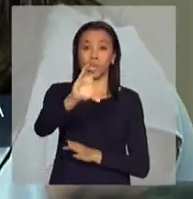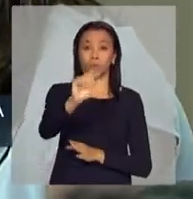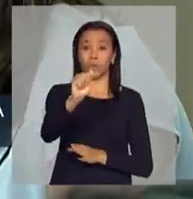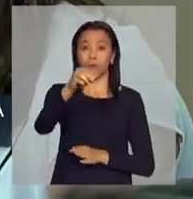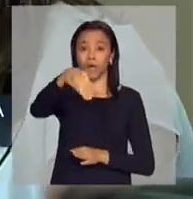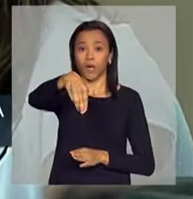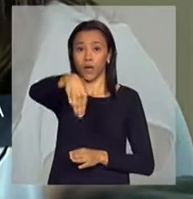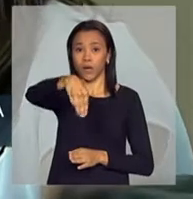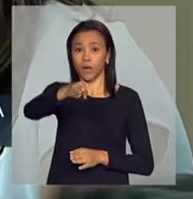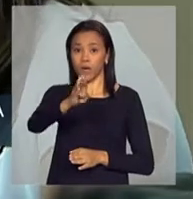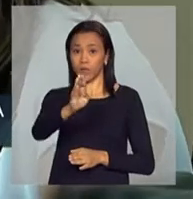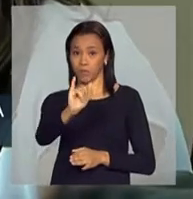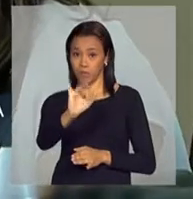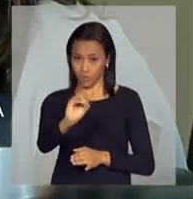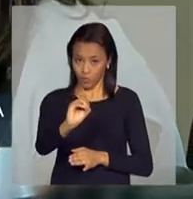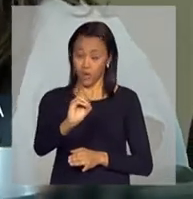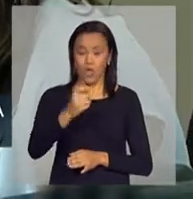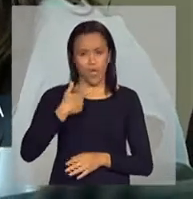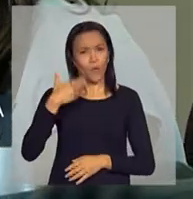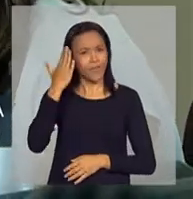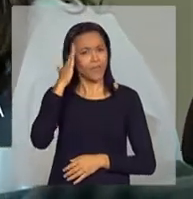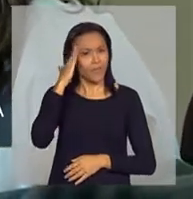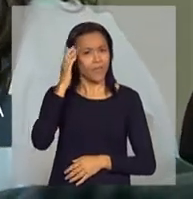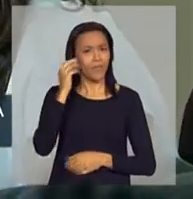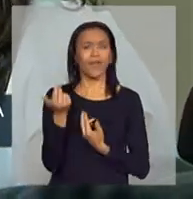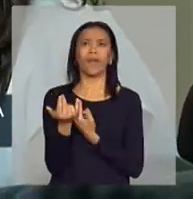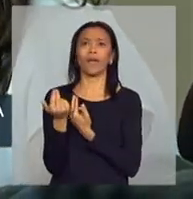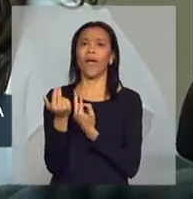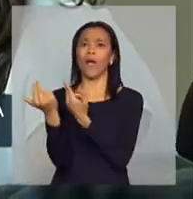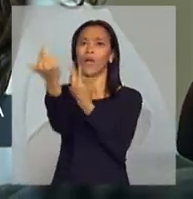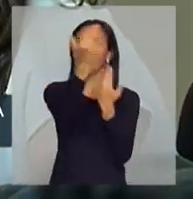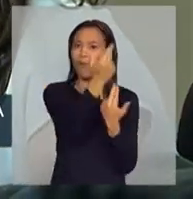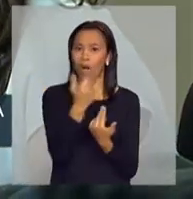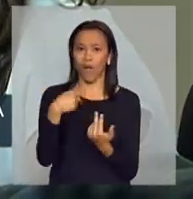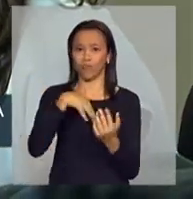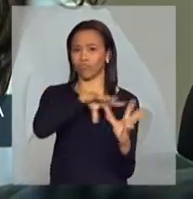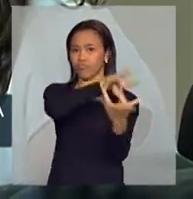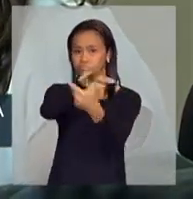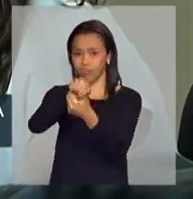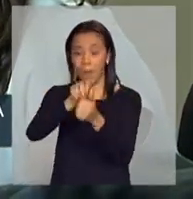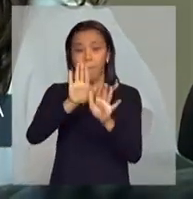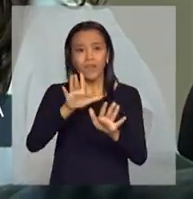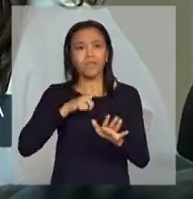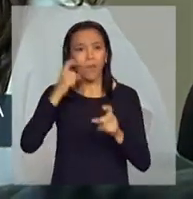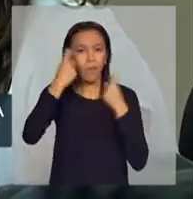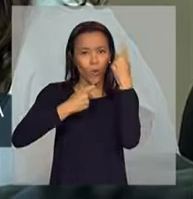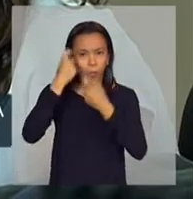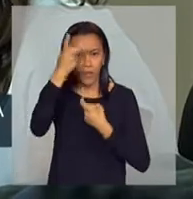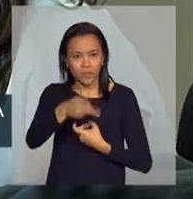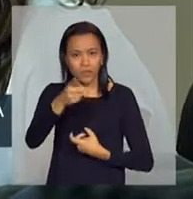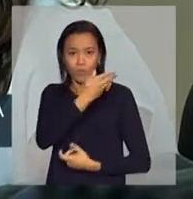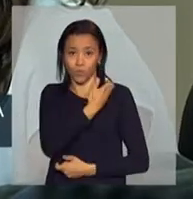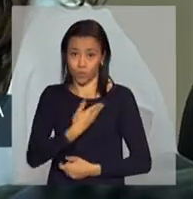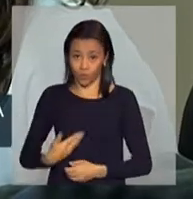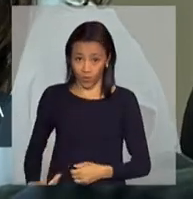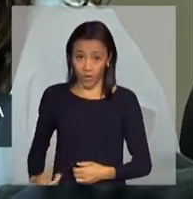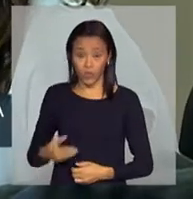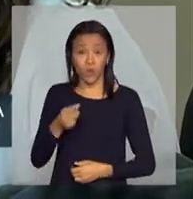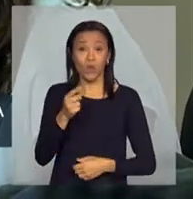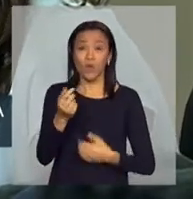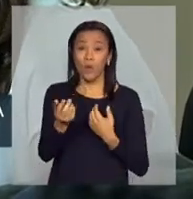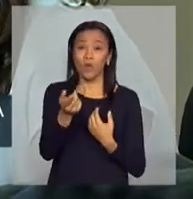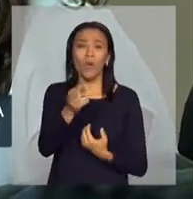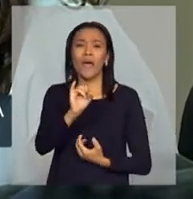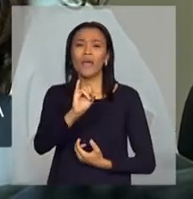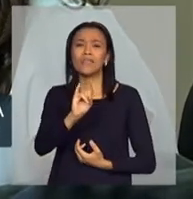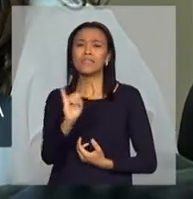câmbio é eu entendo que assim uma tendência internacional mas há uma preocupação grande do governo com a inflação está em estado